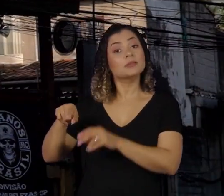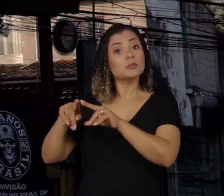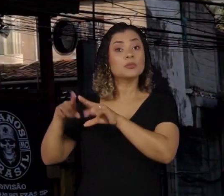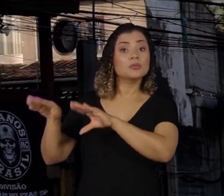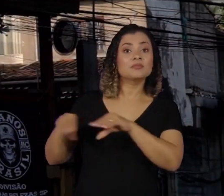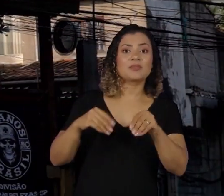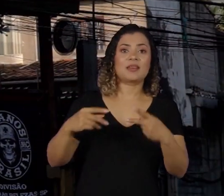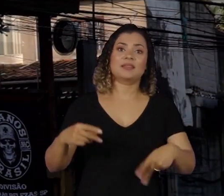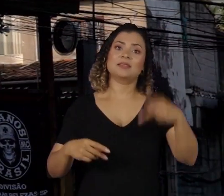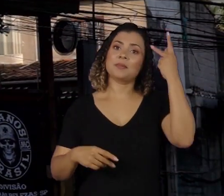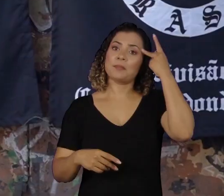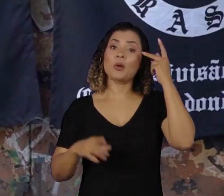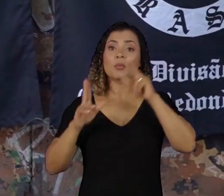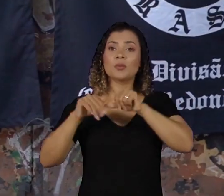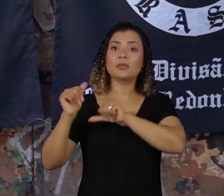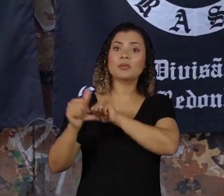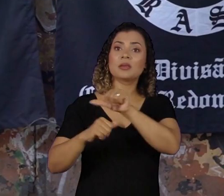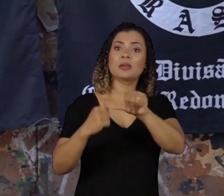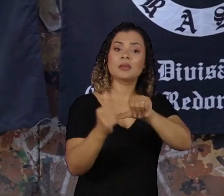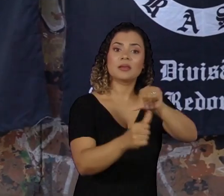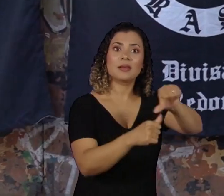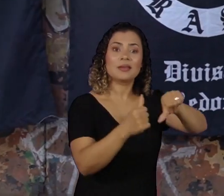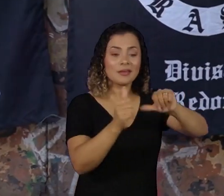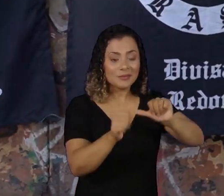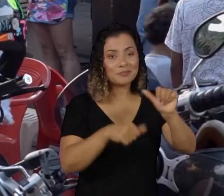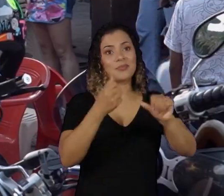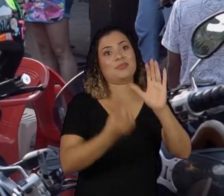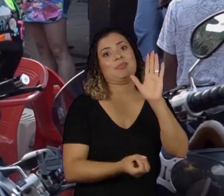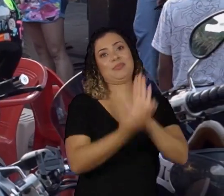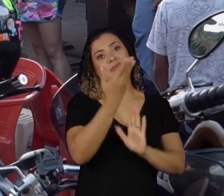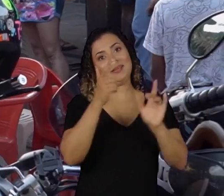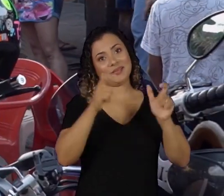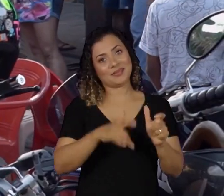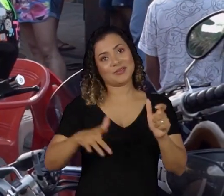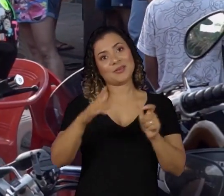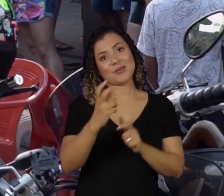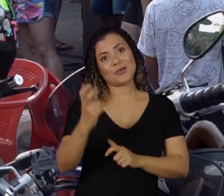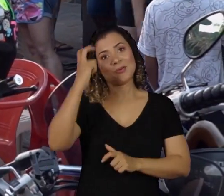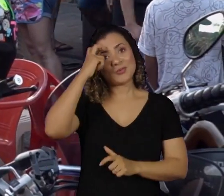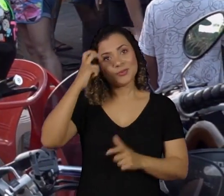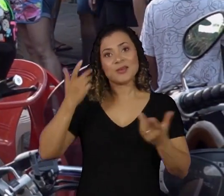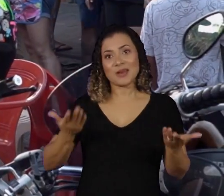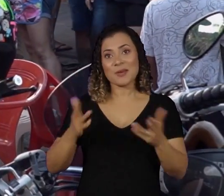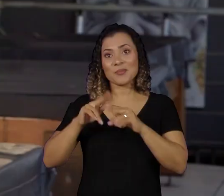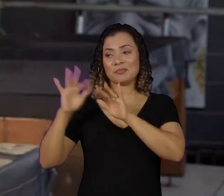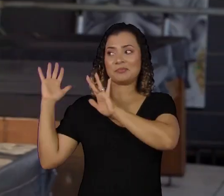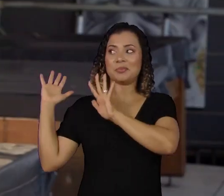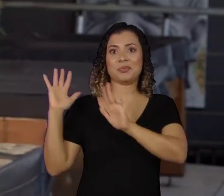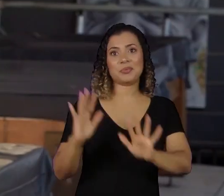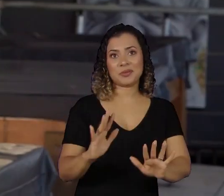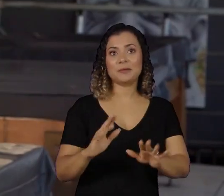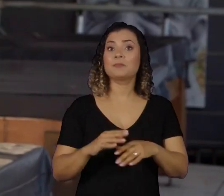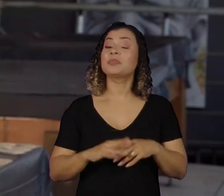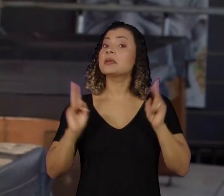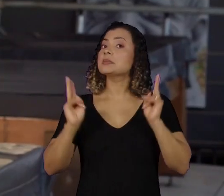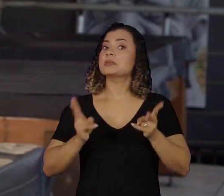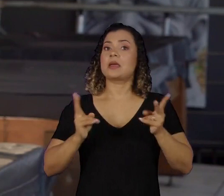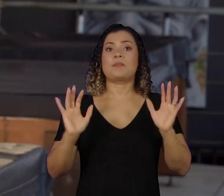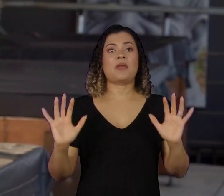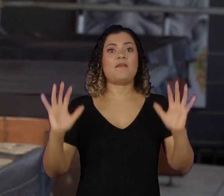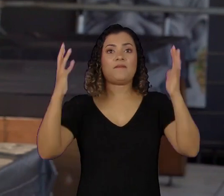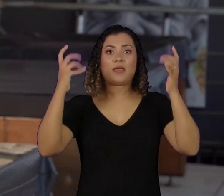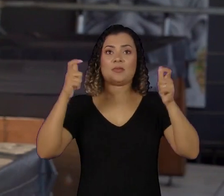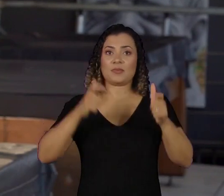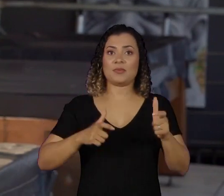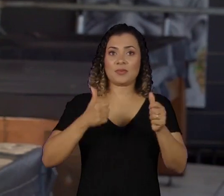se transformando hoje, com o passar do tempo, em um polo cultural, podemos dizer assim. Todos os eventos que tem na